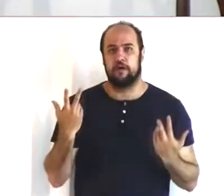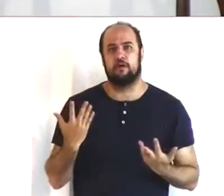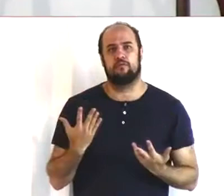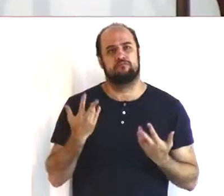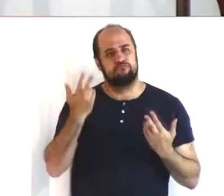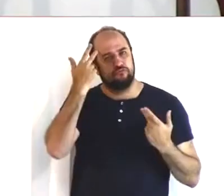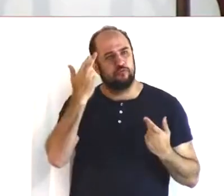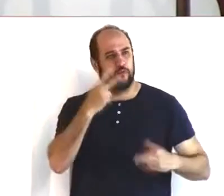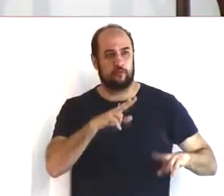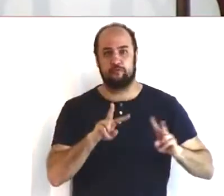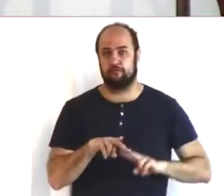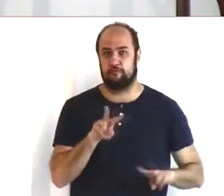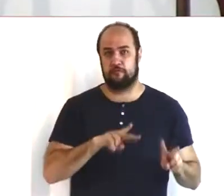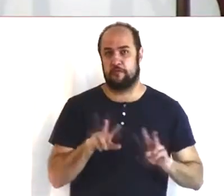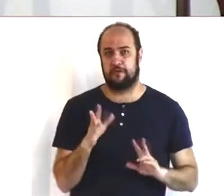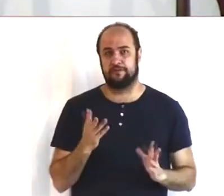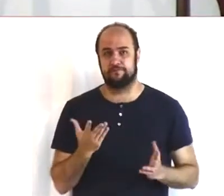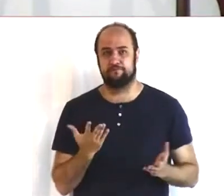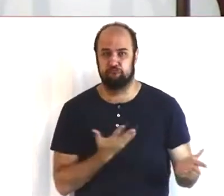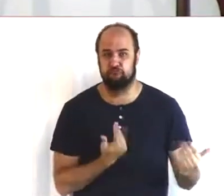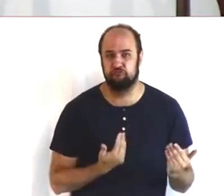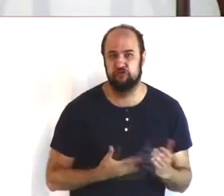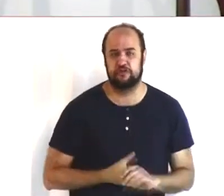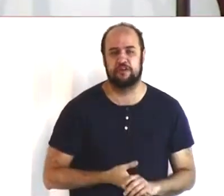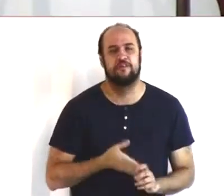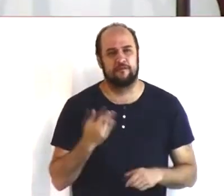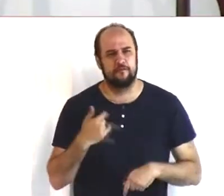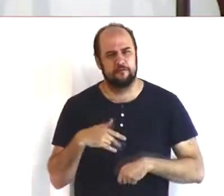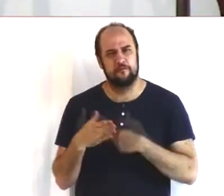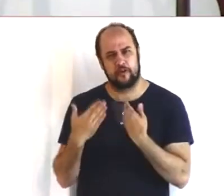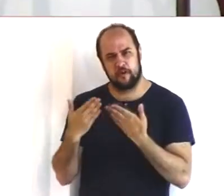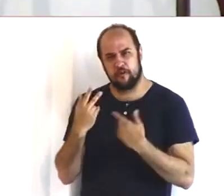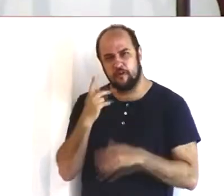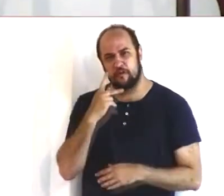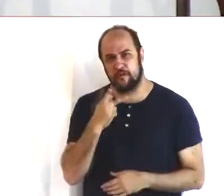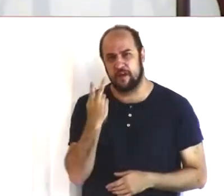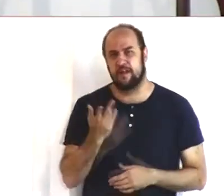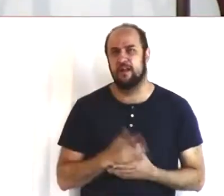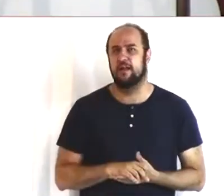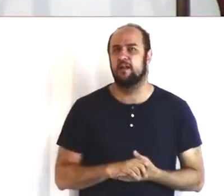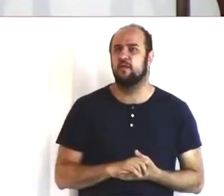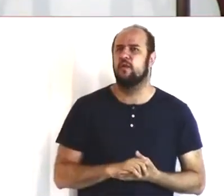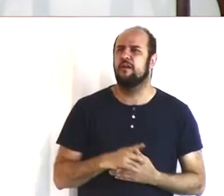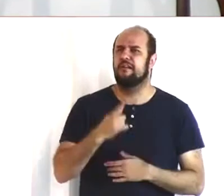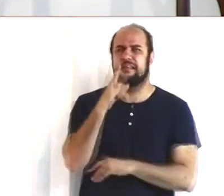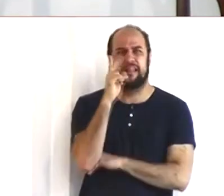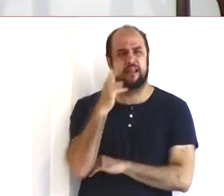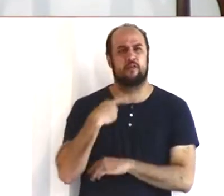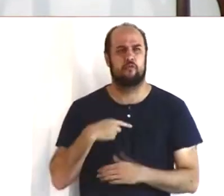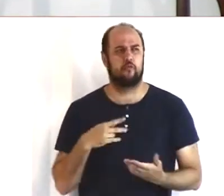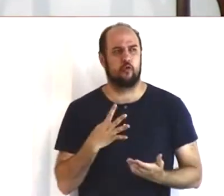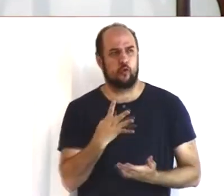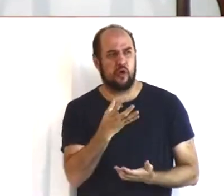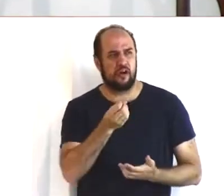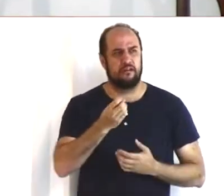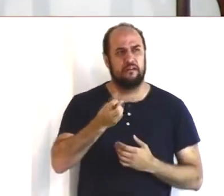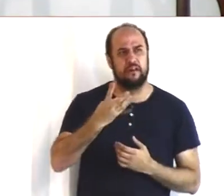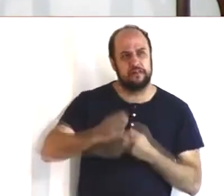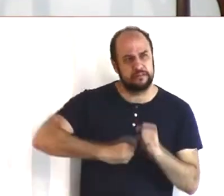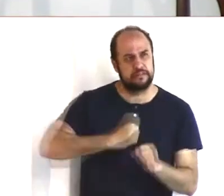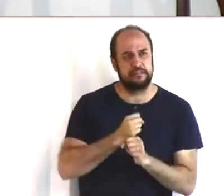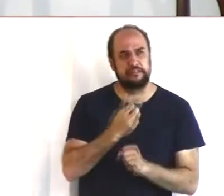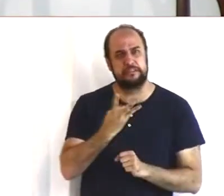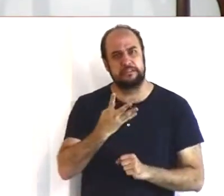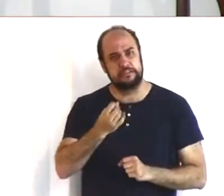muito comum. E a gente conversava um pouquinho sobre isso. Não é interessante que depois de você passar 30, 40 anos por